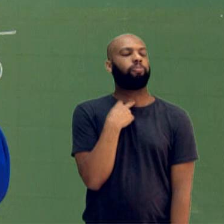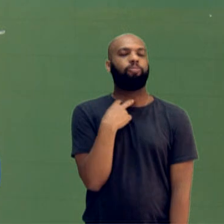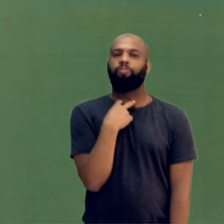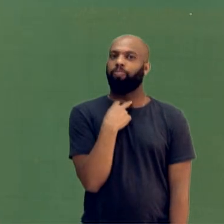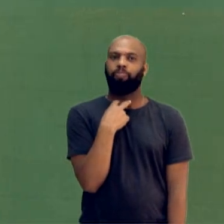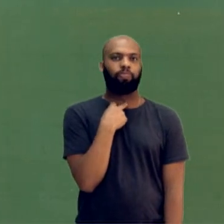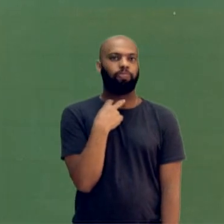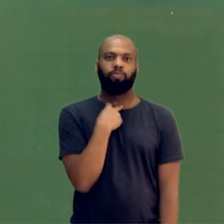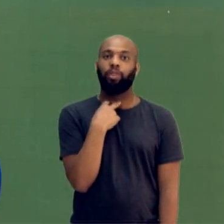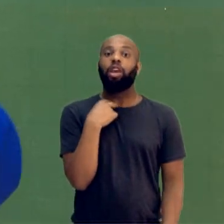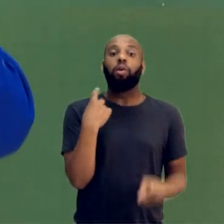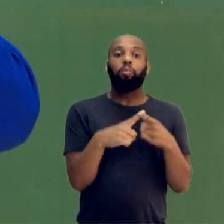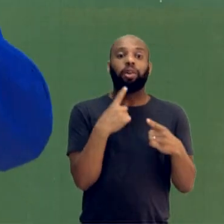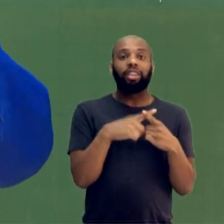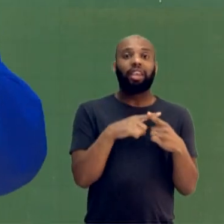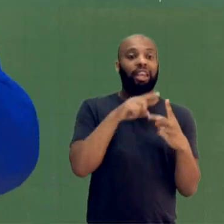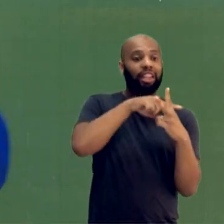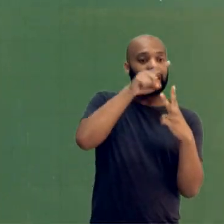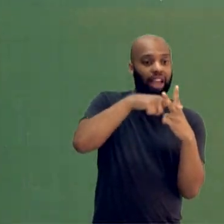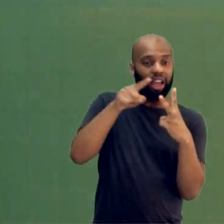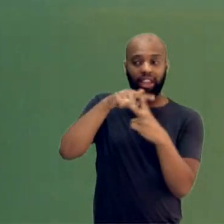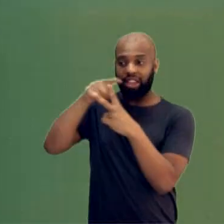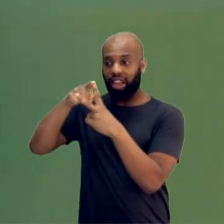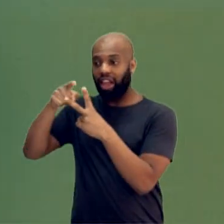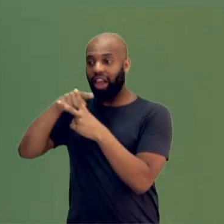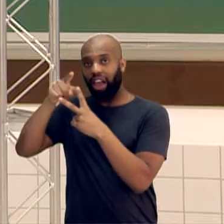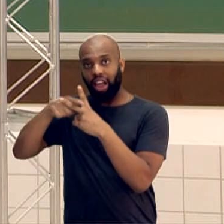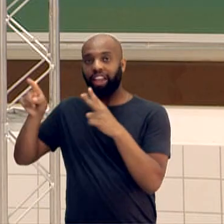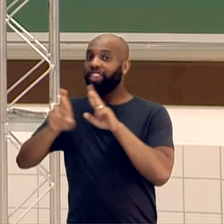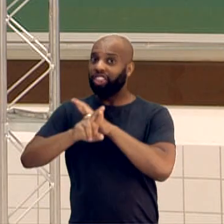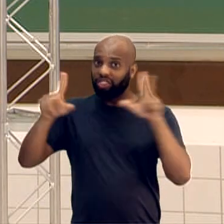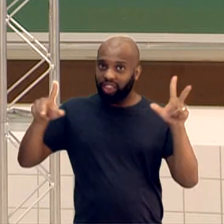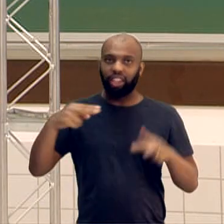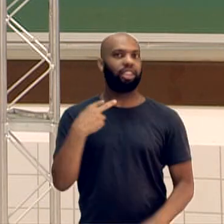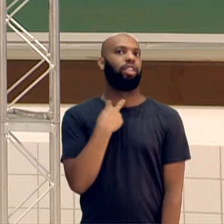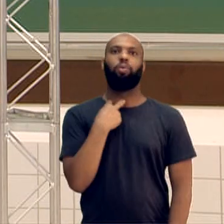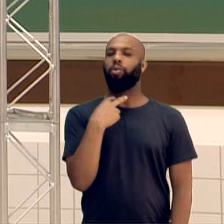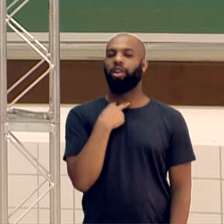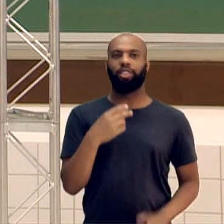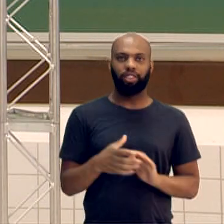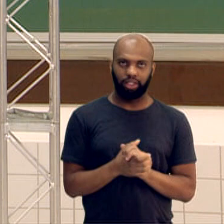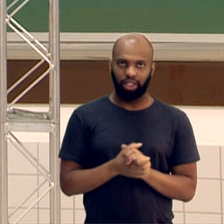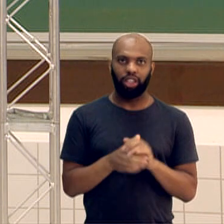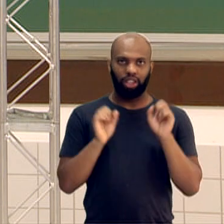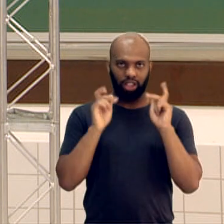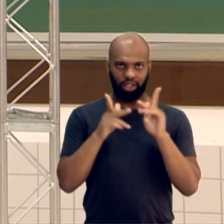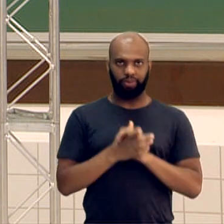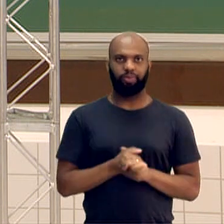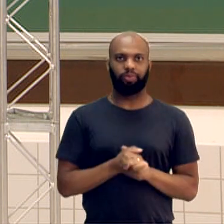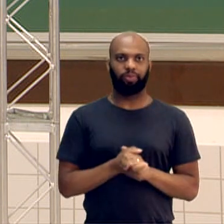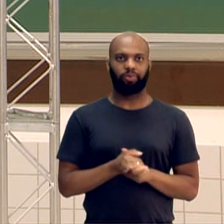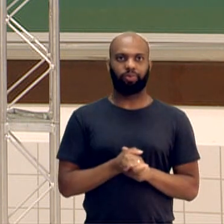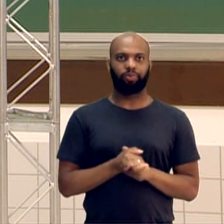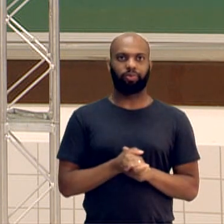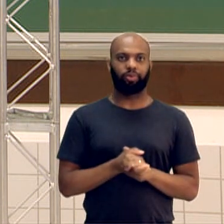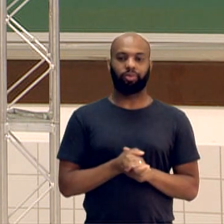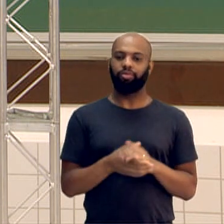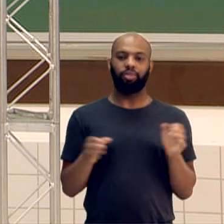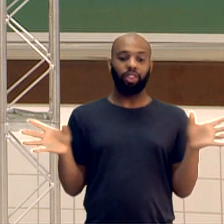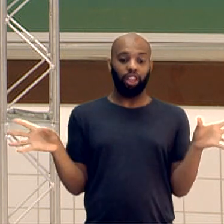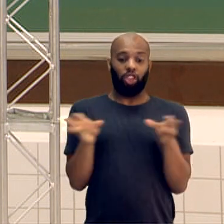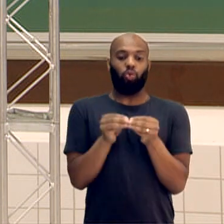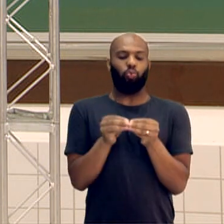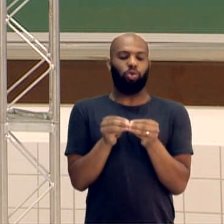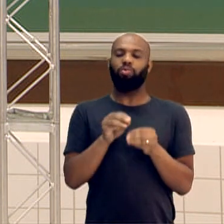jeito nenhum. Não soma e nem subtrai quando os radicais são diferentes. Para por aí, ok?